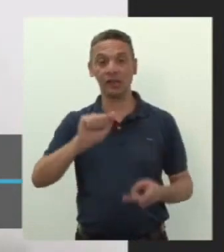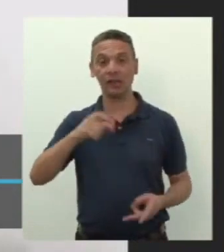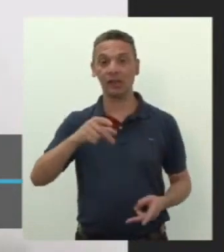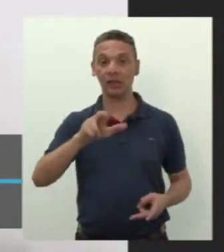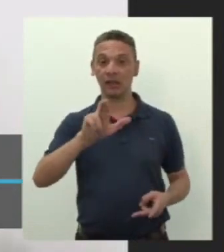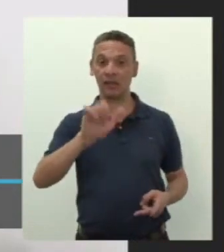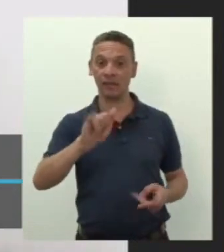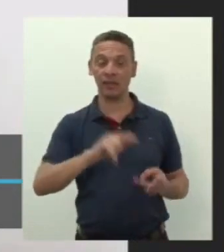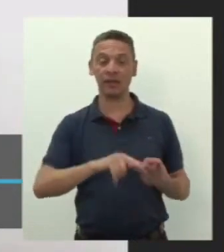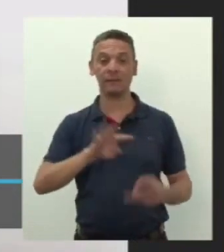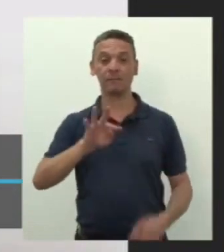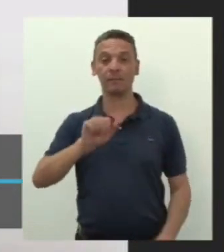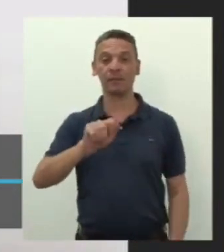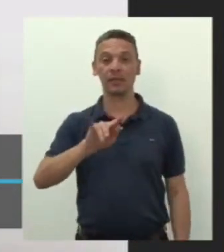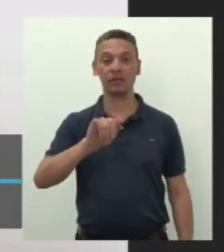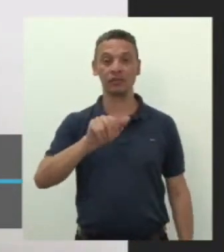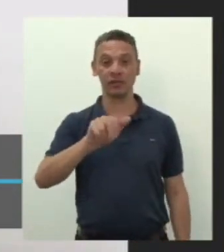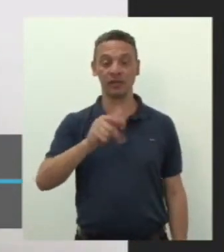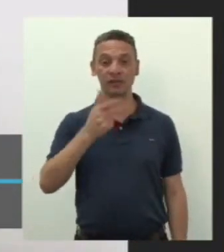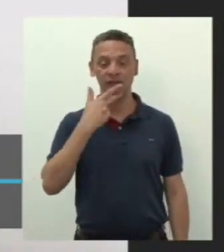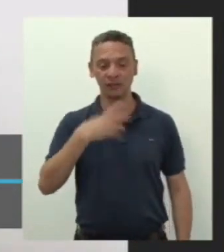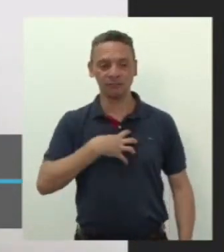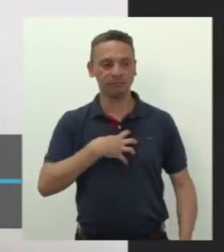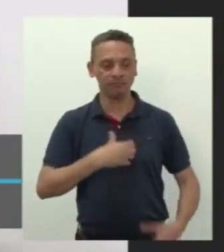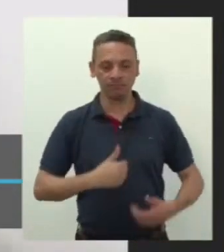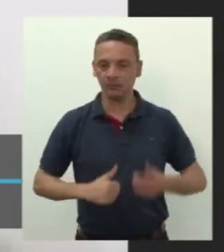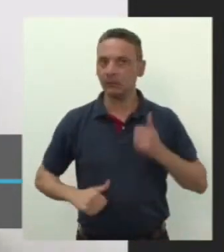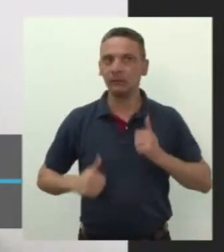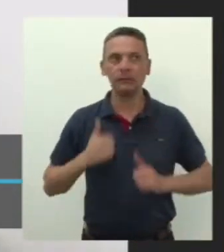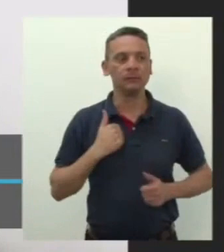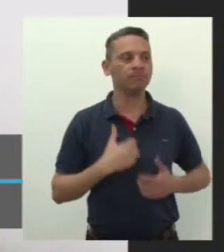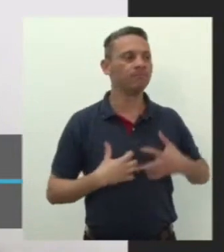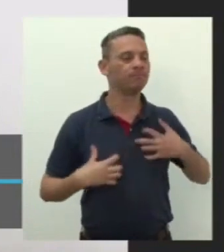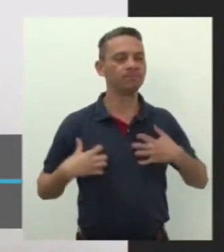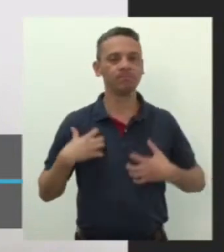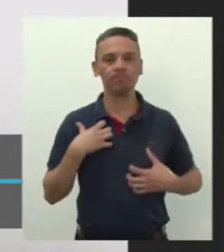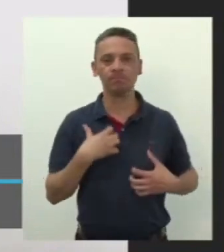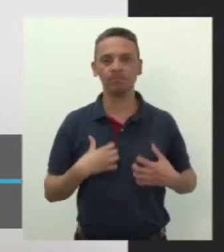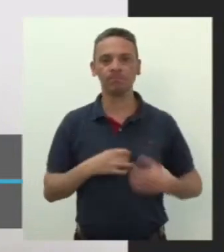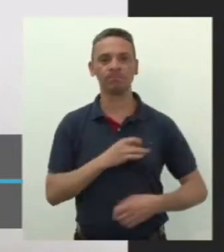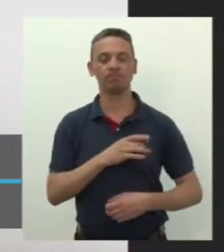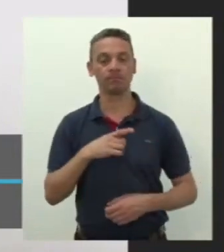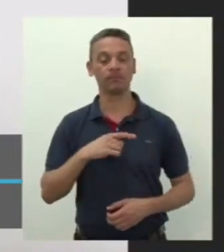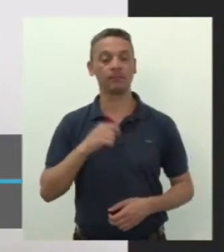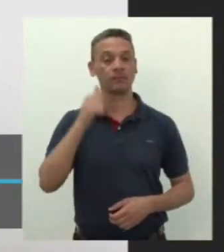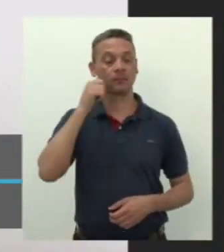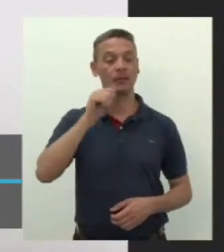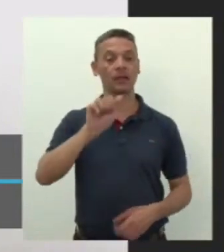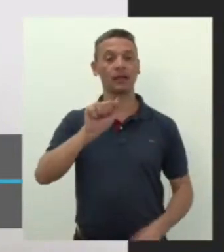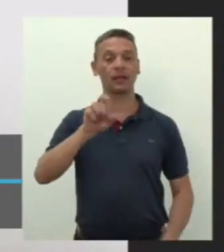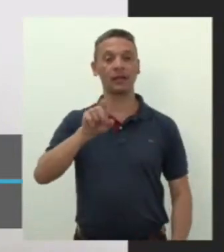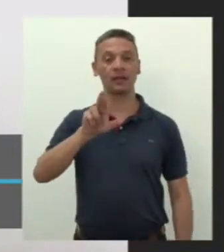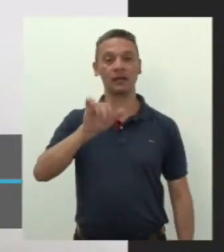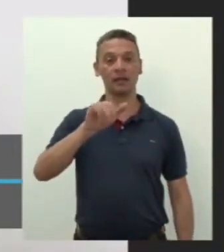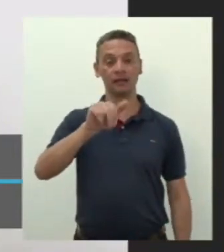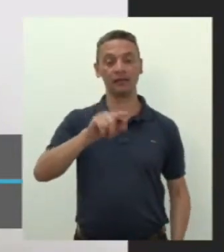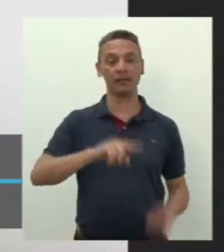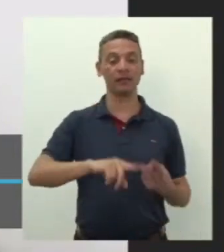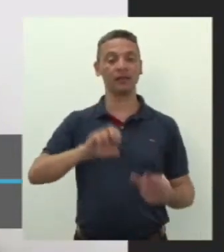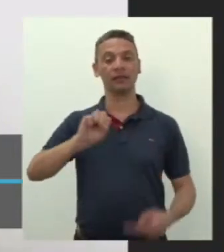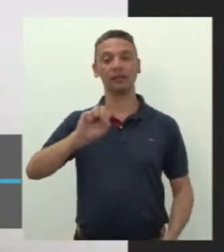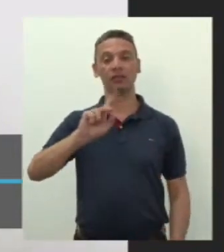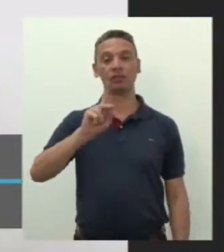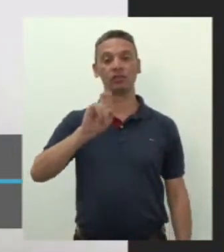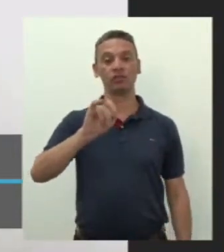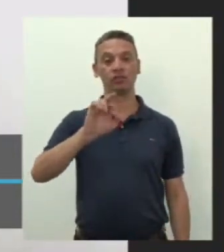se disseram ansiosas e muito tensas. Ainda tem a professora Adriana, a Shirley, Ângela, que também